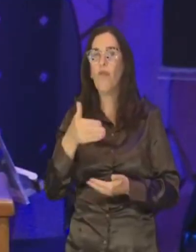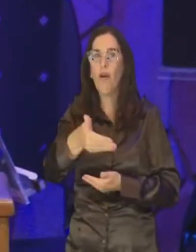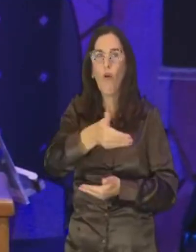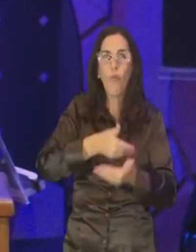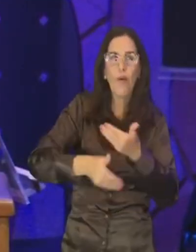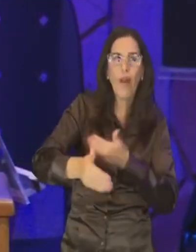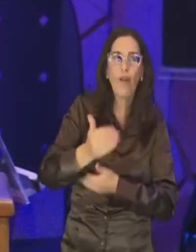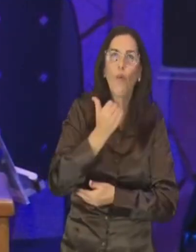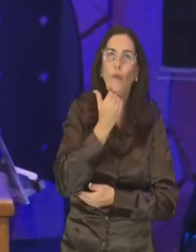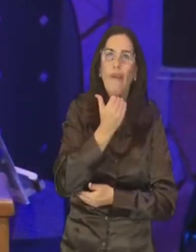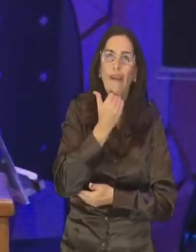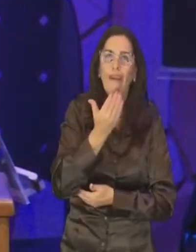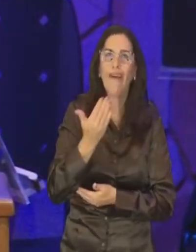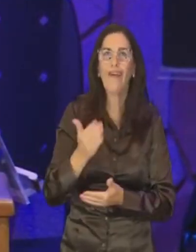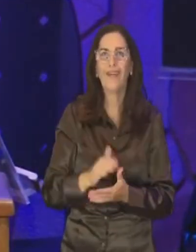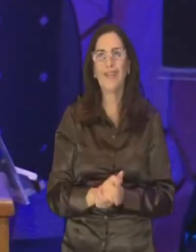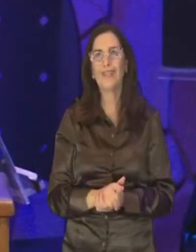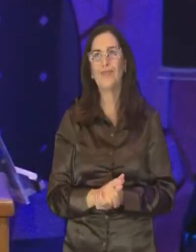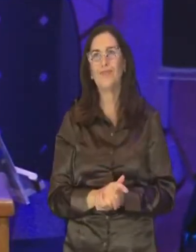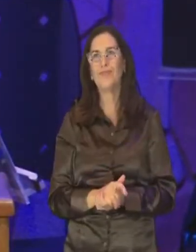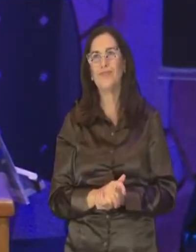ninguém.